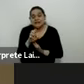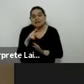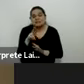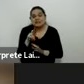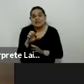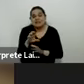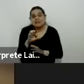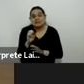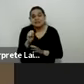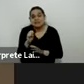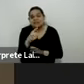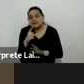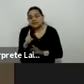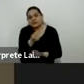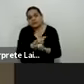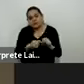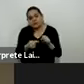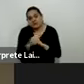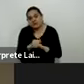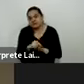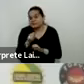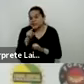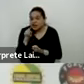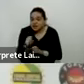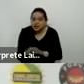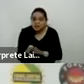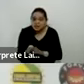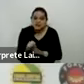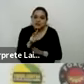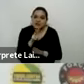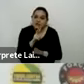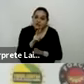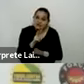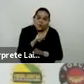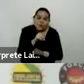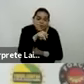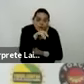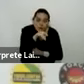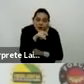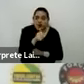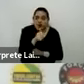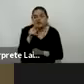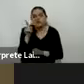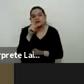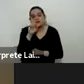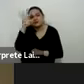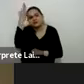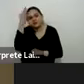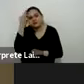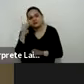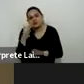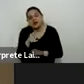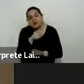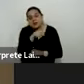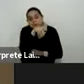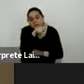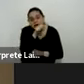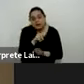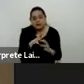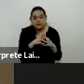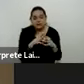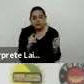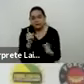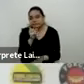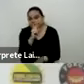discussão nacional, enfim, sem um pacto nacional. Então, o pior ainda não passou, portanto. Não